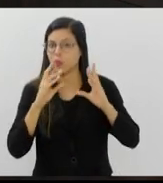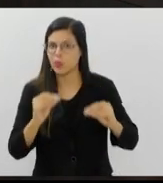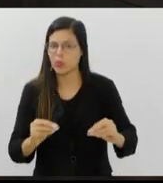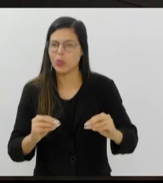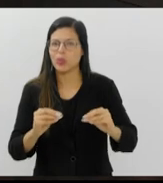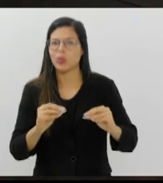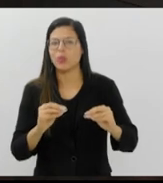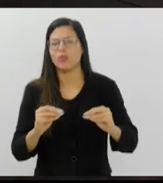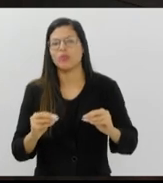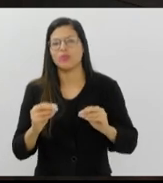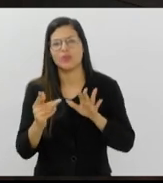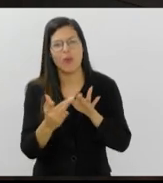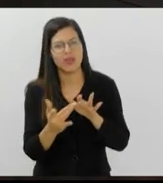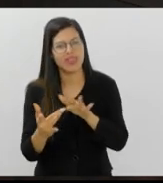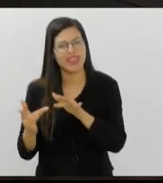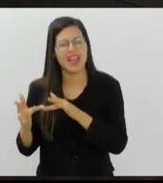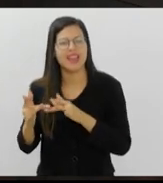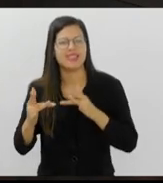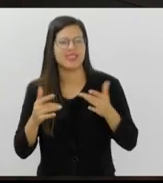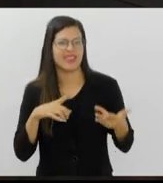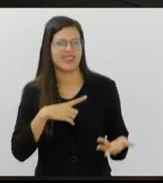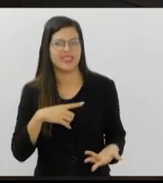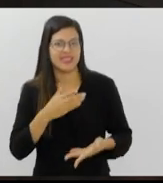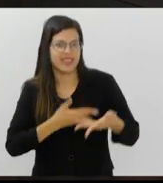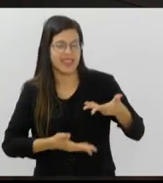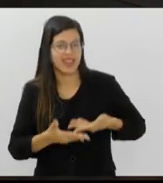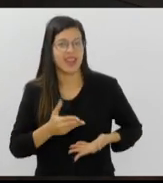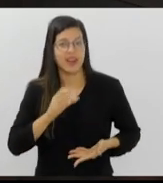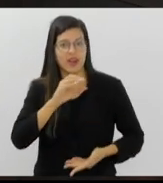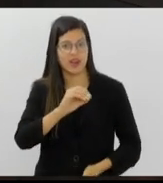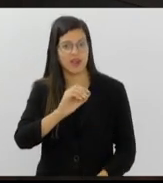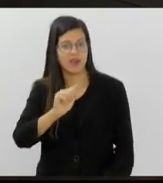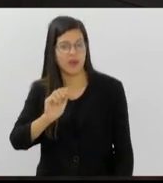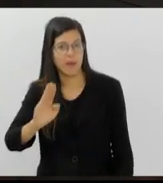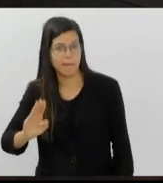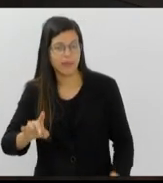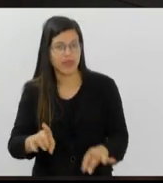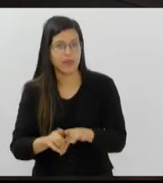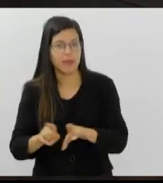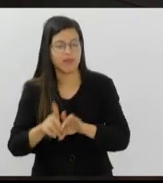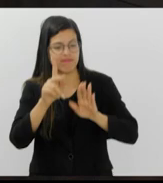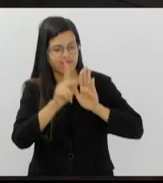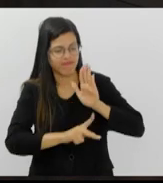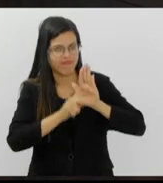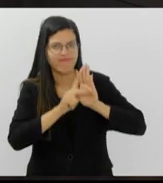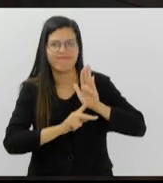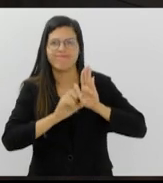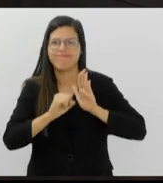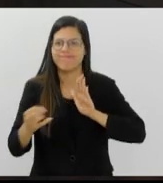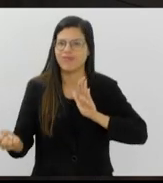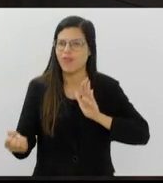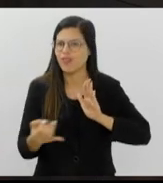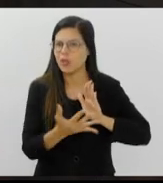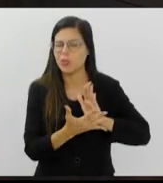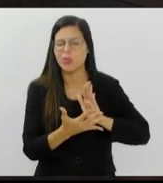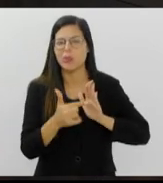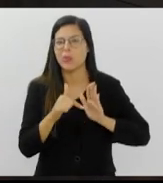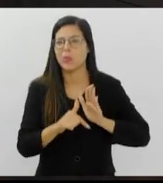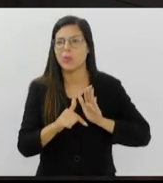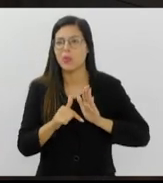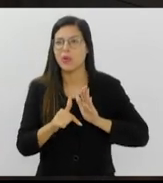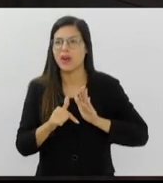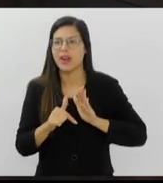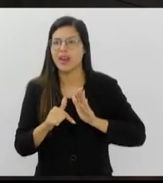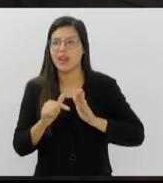a cercam, nos lugares onde ela passa. Na OAB não é diferente, ela traz projetos inovadores. A mentoria é uma comissão